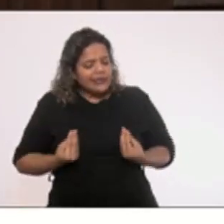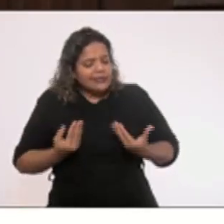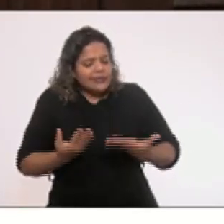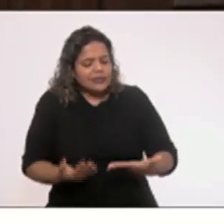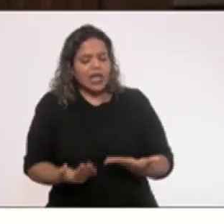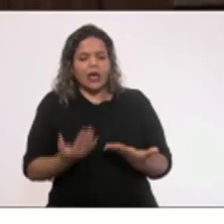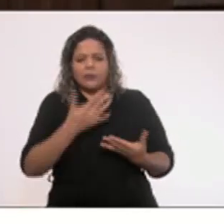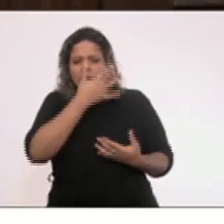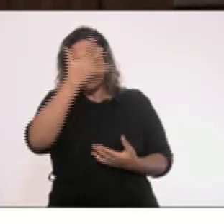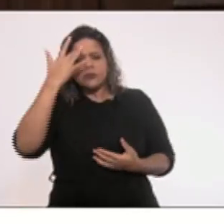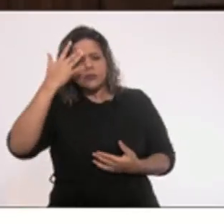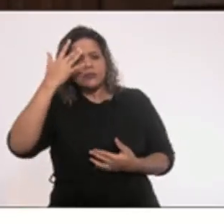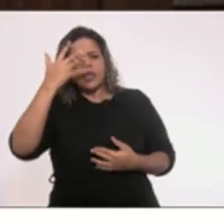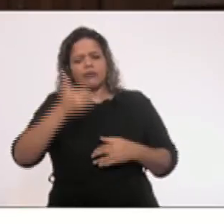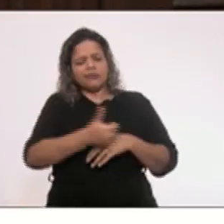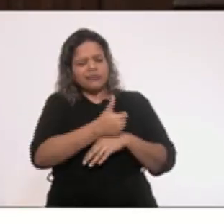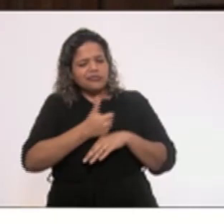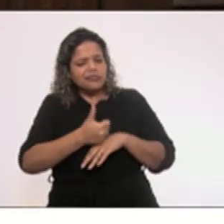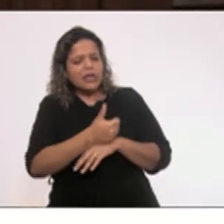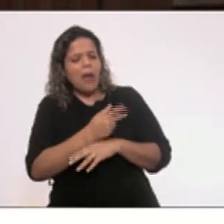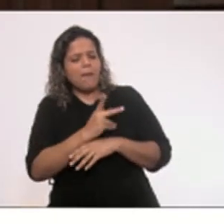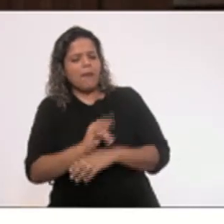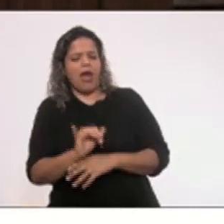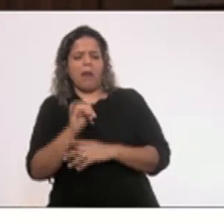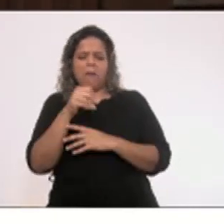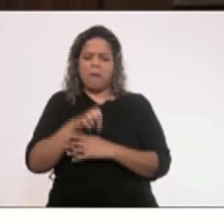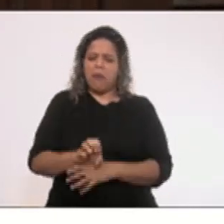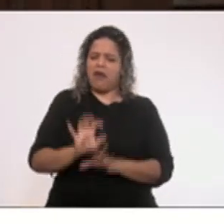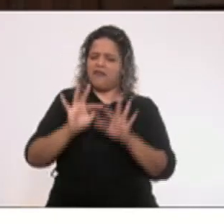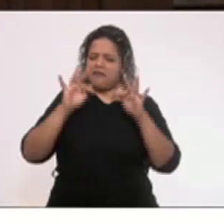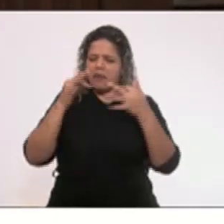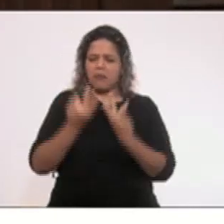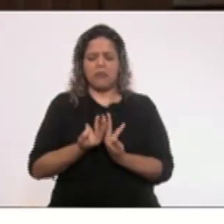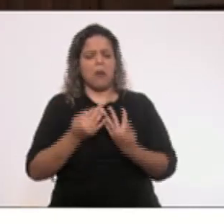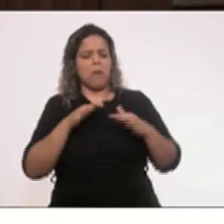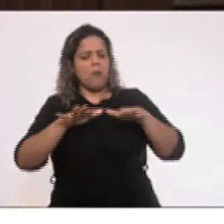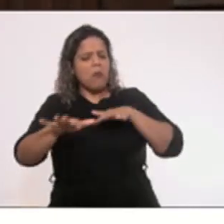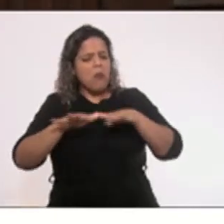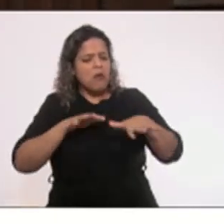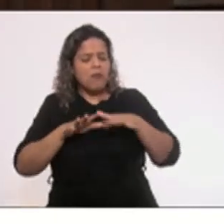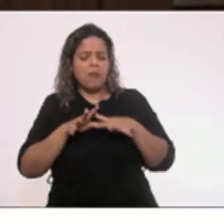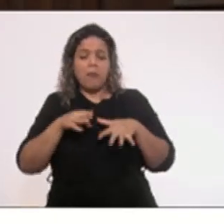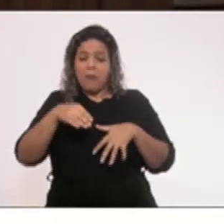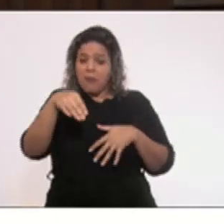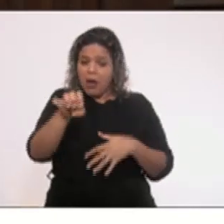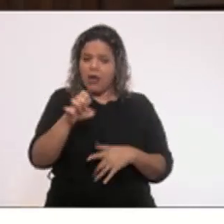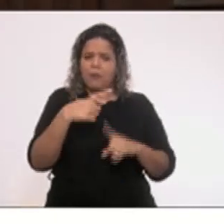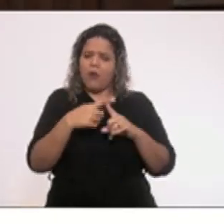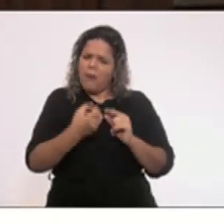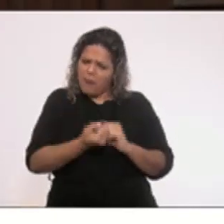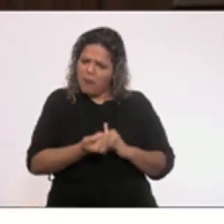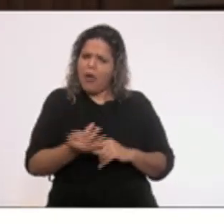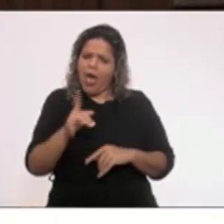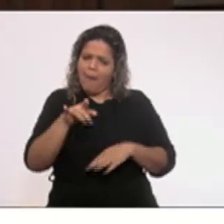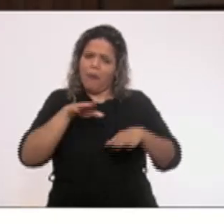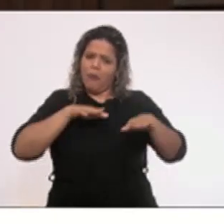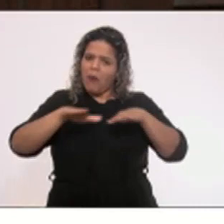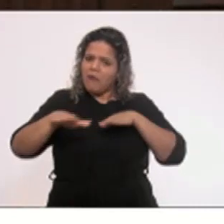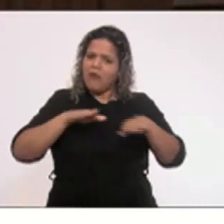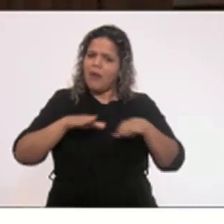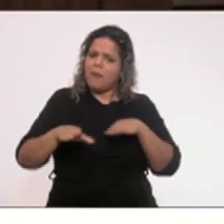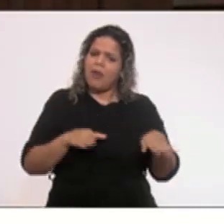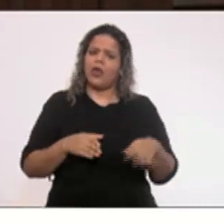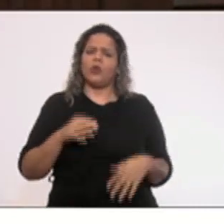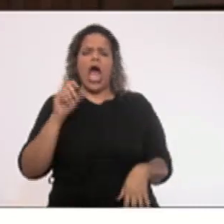a essas pessoas, a esses pais, a essas mães, a estes movimentos de mães, porque a maioria dos movimentos,